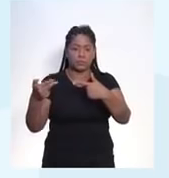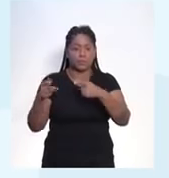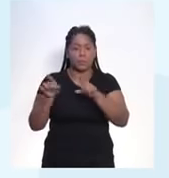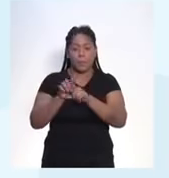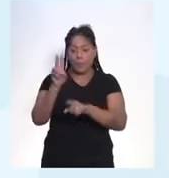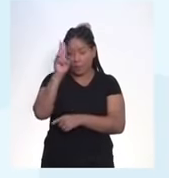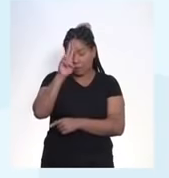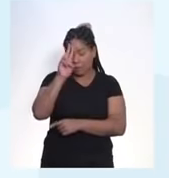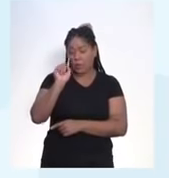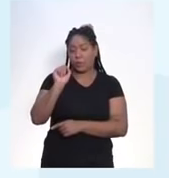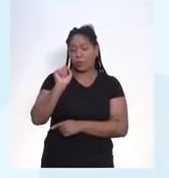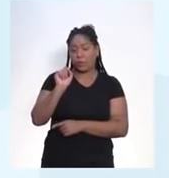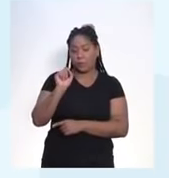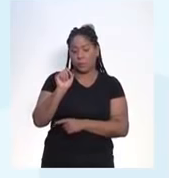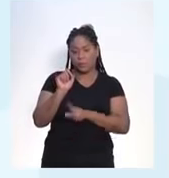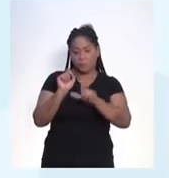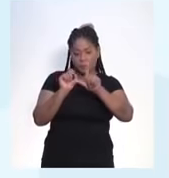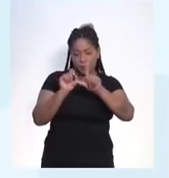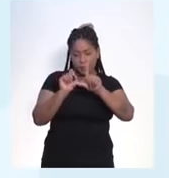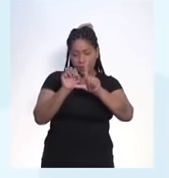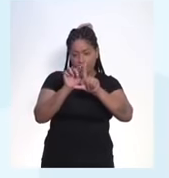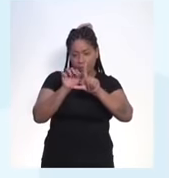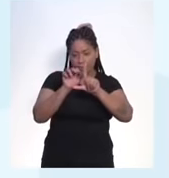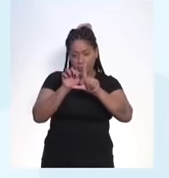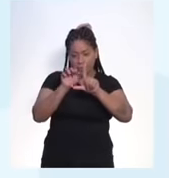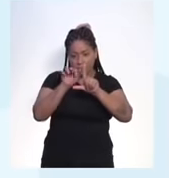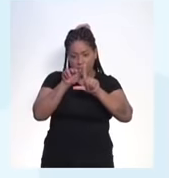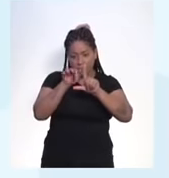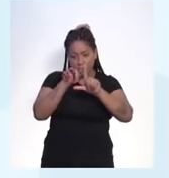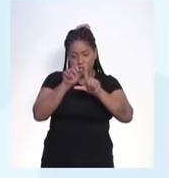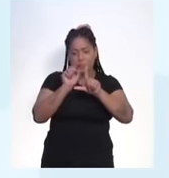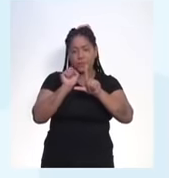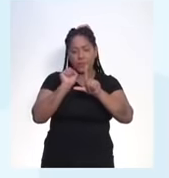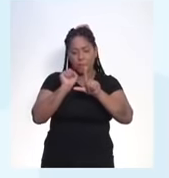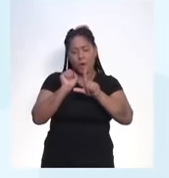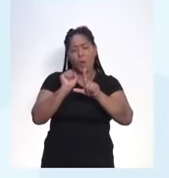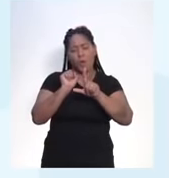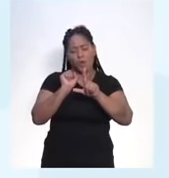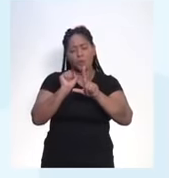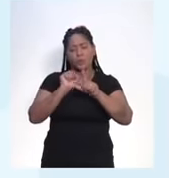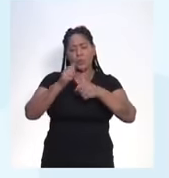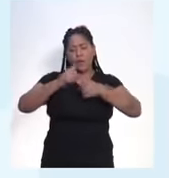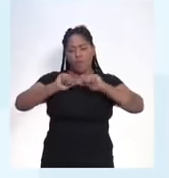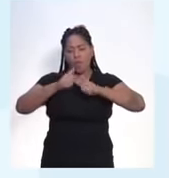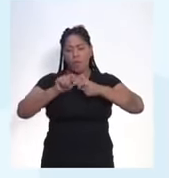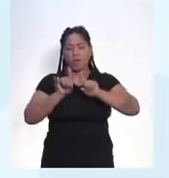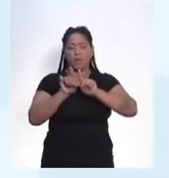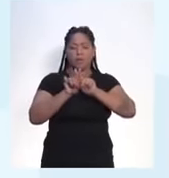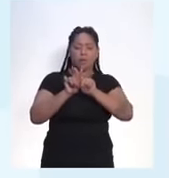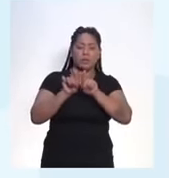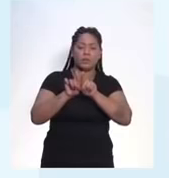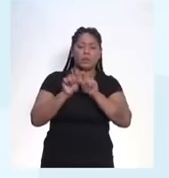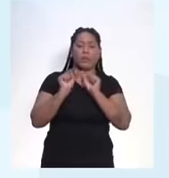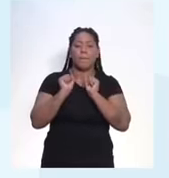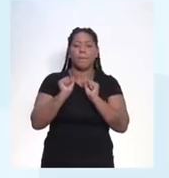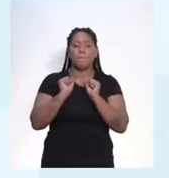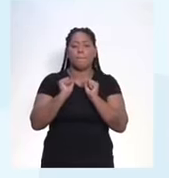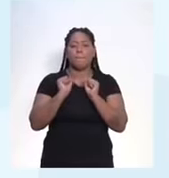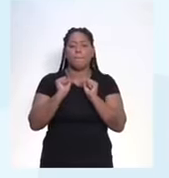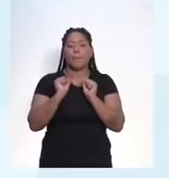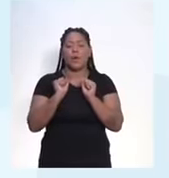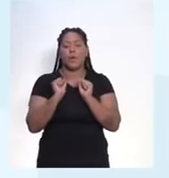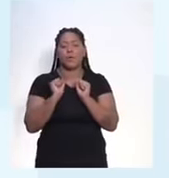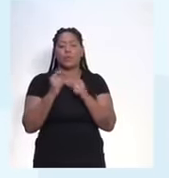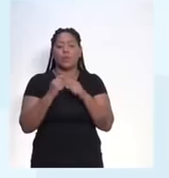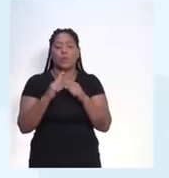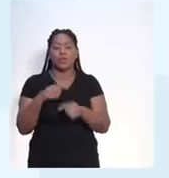esquecer sempre né coloquem aí avaliação quê que vocês acharam da aula coloquem lá nós basicamente Montamos